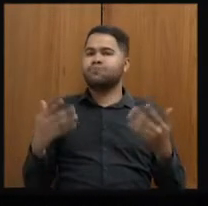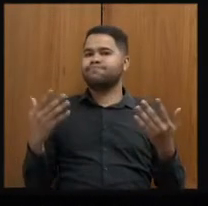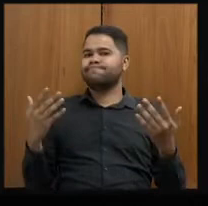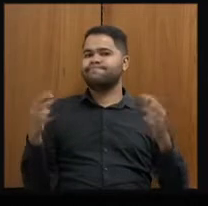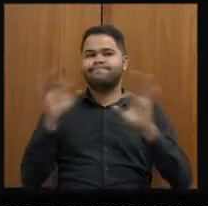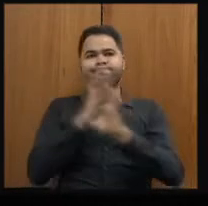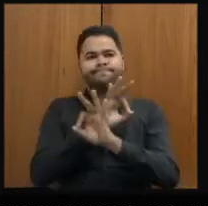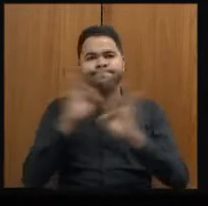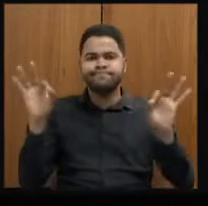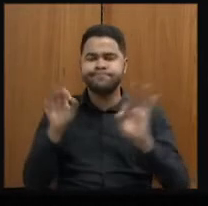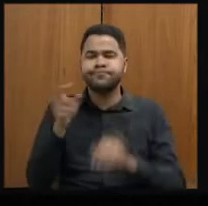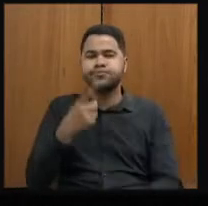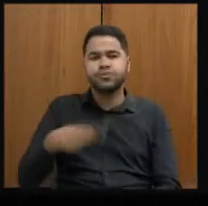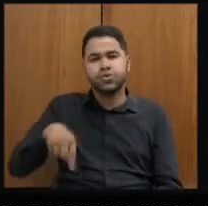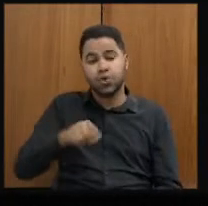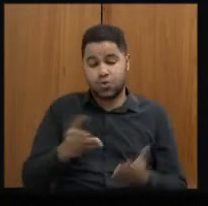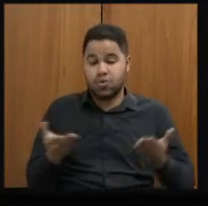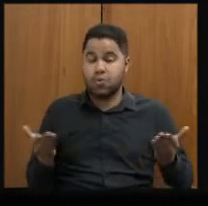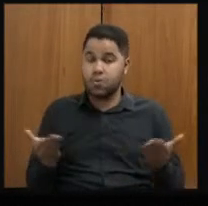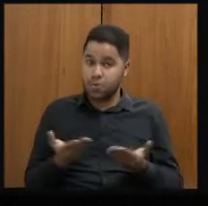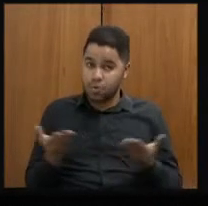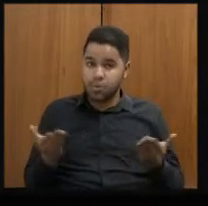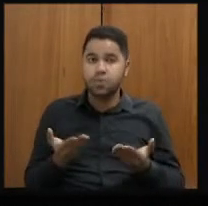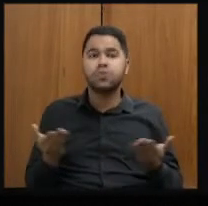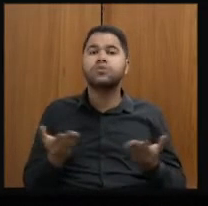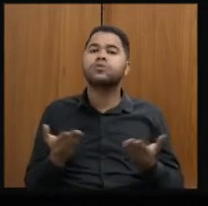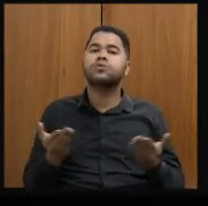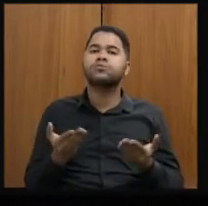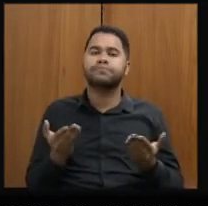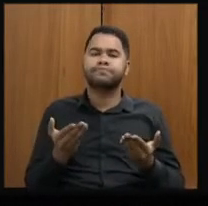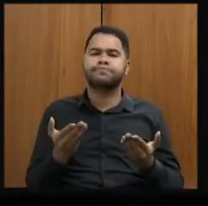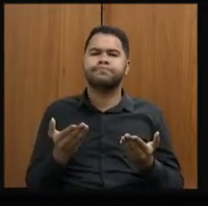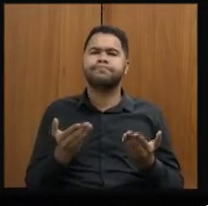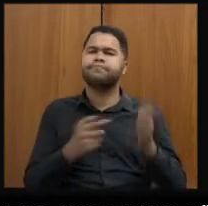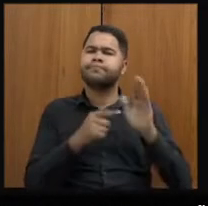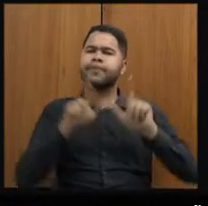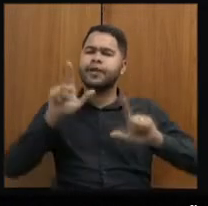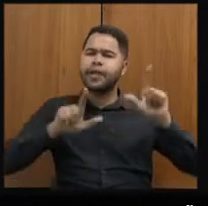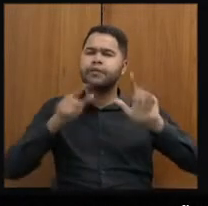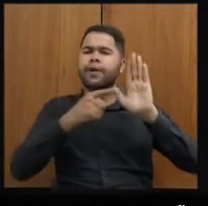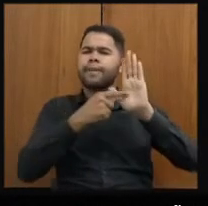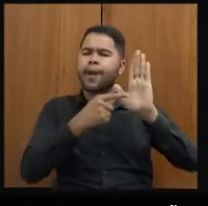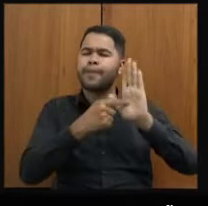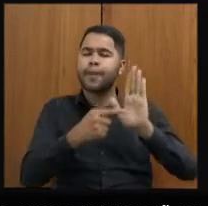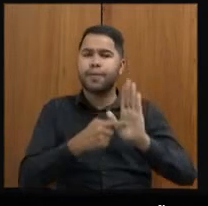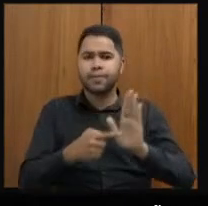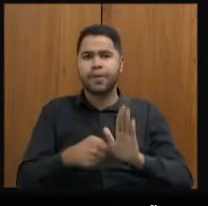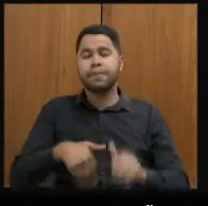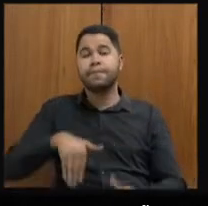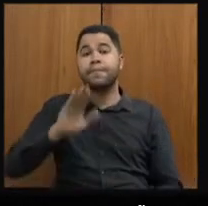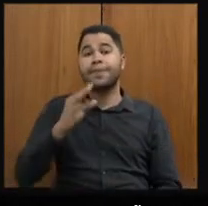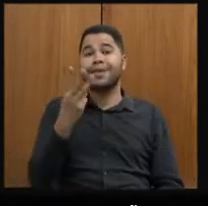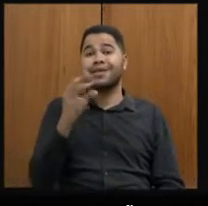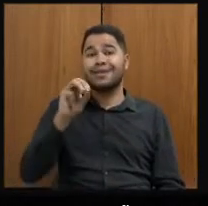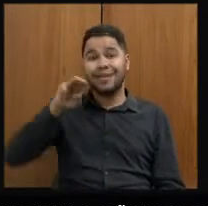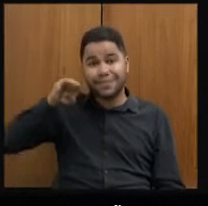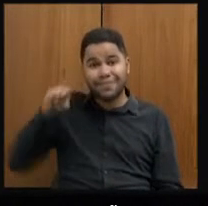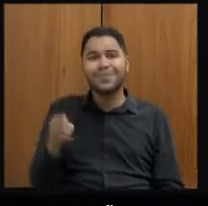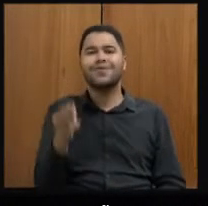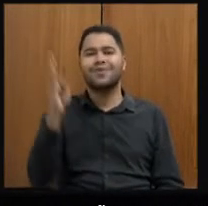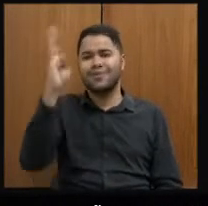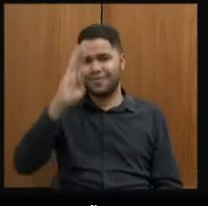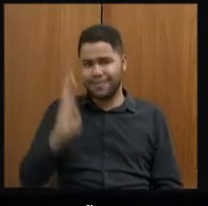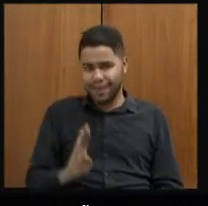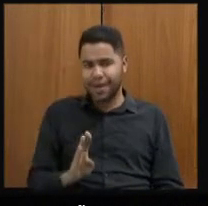importante onde nós temos hoje a mídia tem colocado em nós sabemos Essa realidade mais de 30 milhões de brasileiros